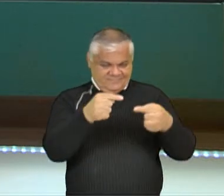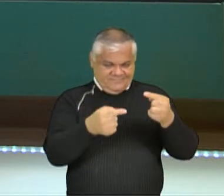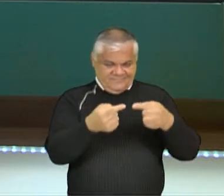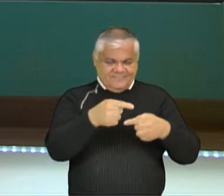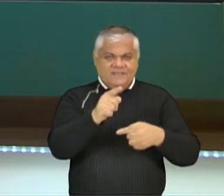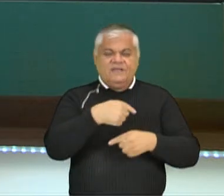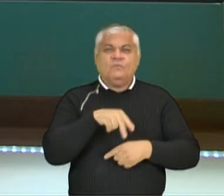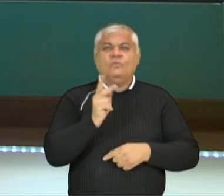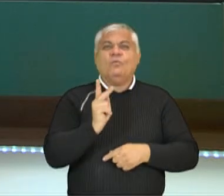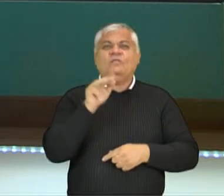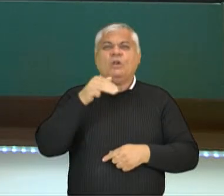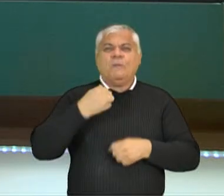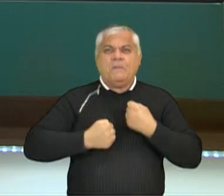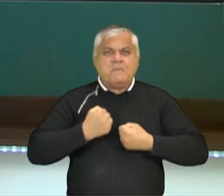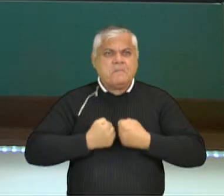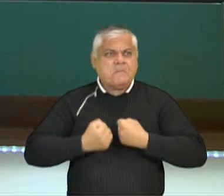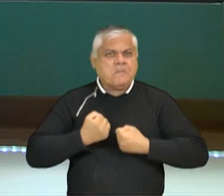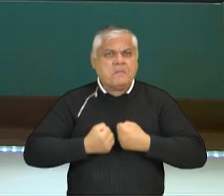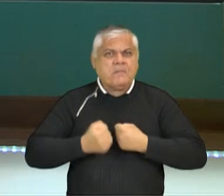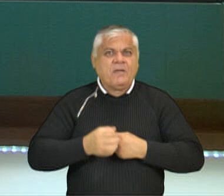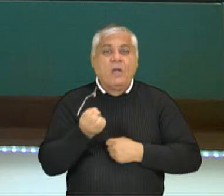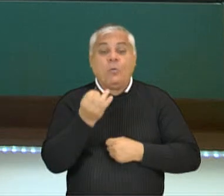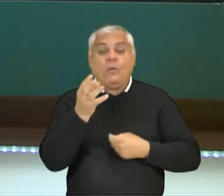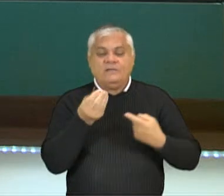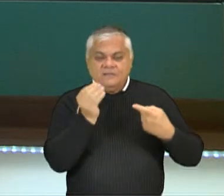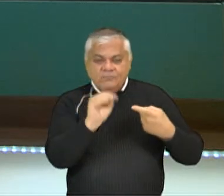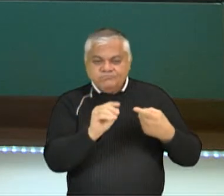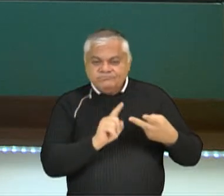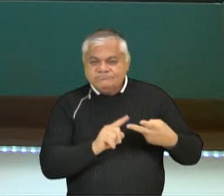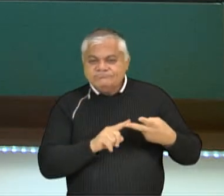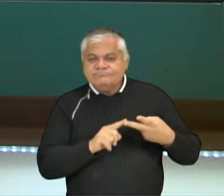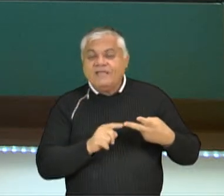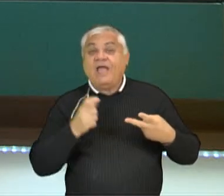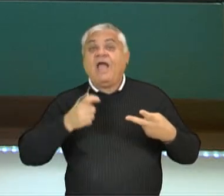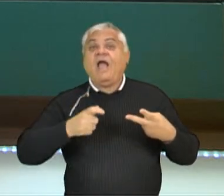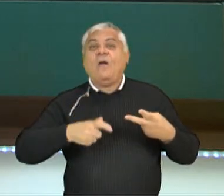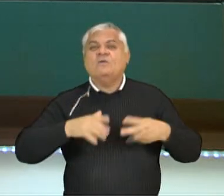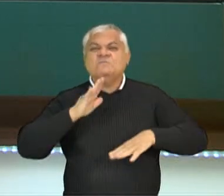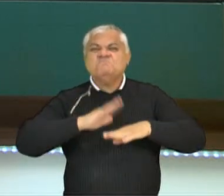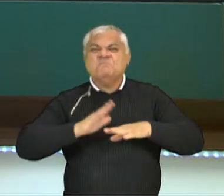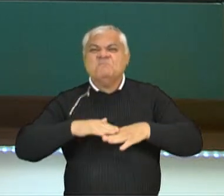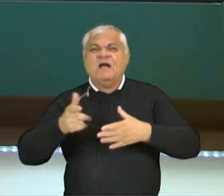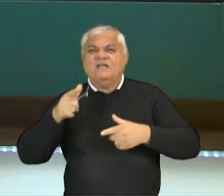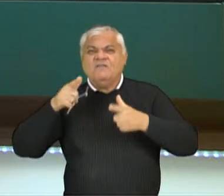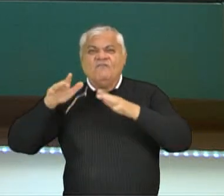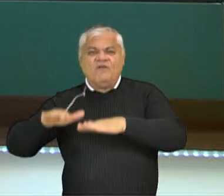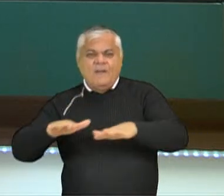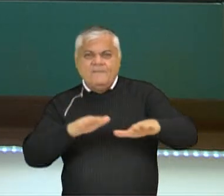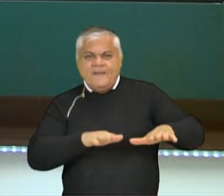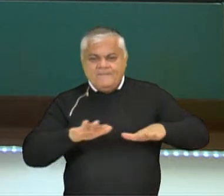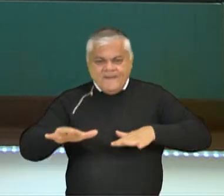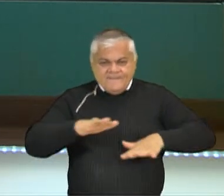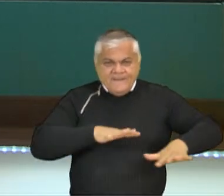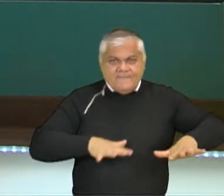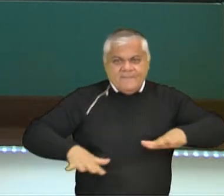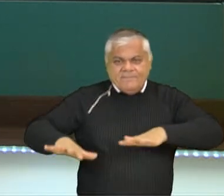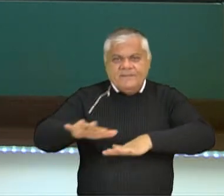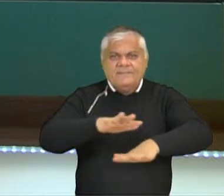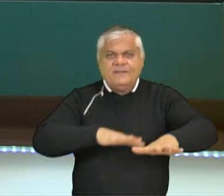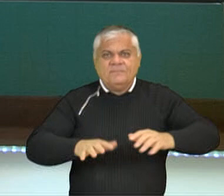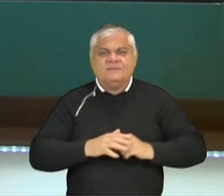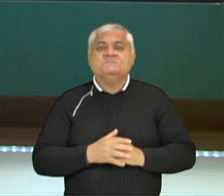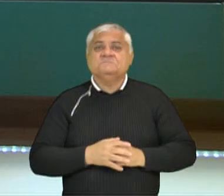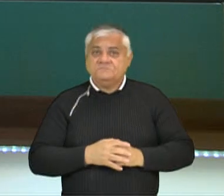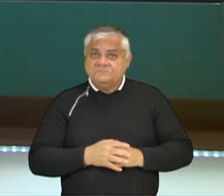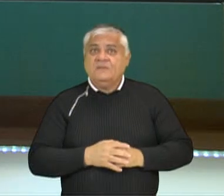quantos quilômetros esse atleta ele correu no campo, tá? Aonde ele mais ficou em determinado espaço do campo. A professora está